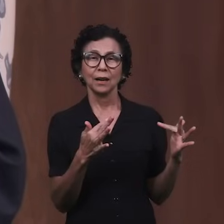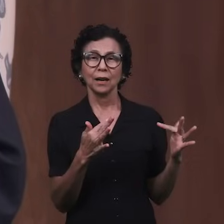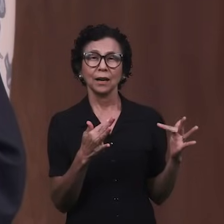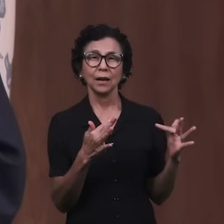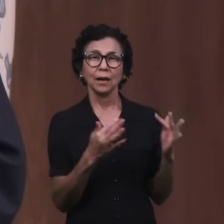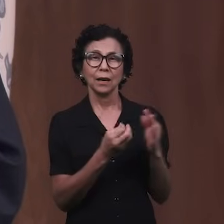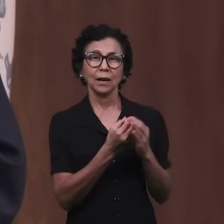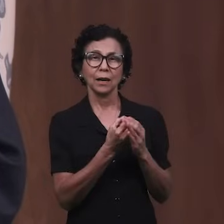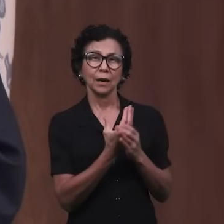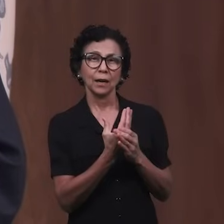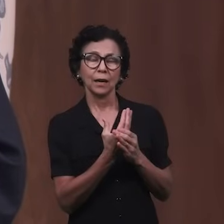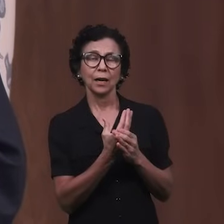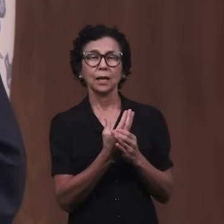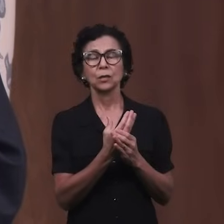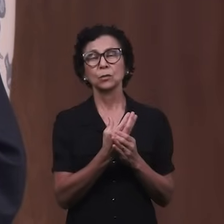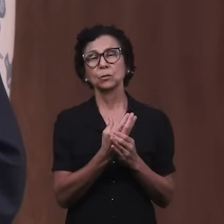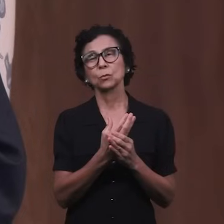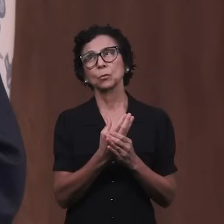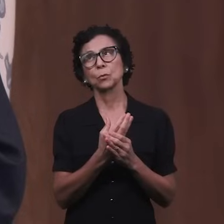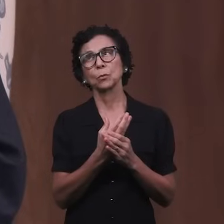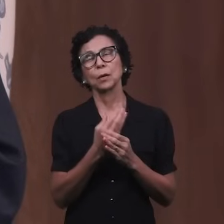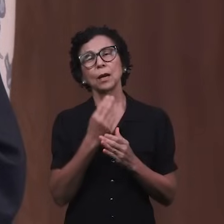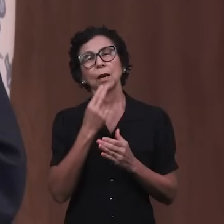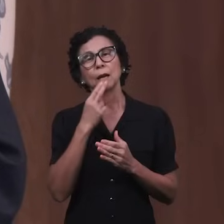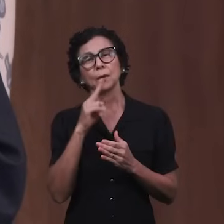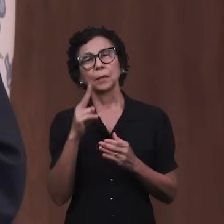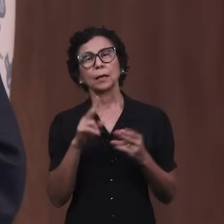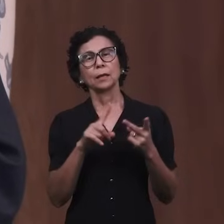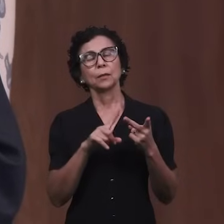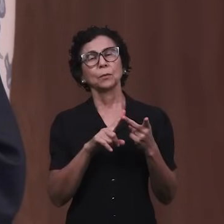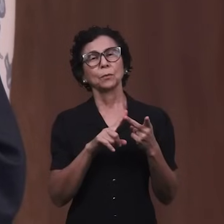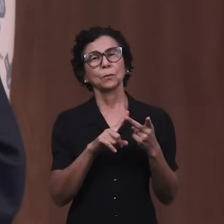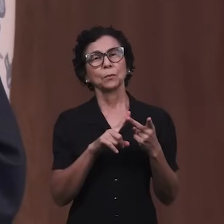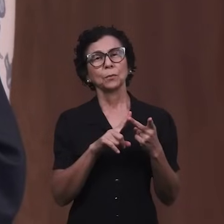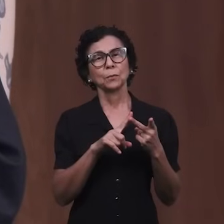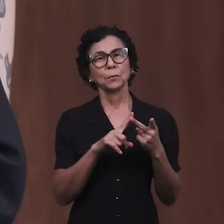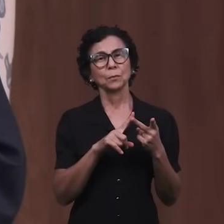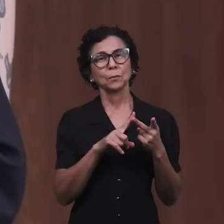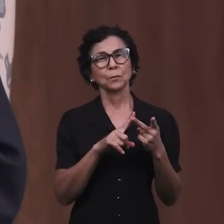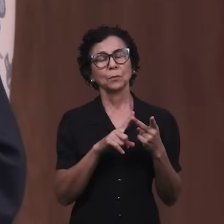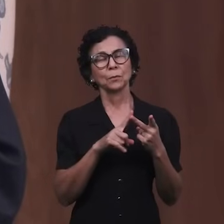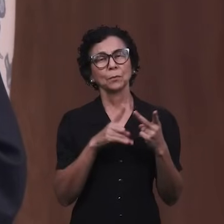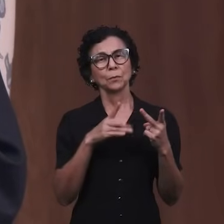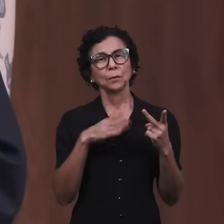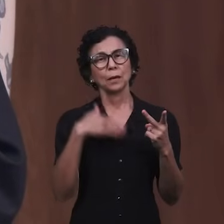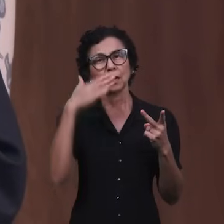hebraico e do árabe. Estão vendo? São línguas irmãs.